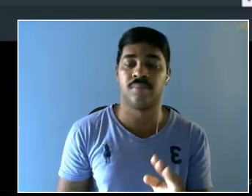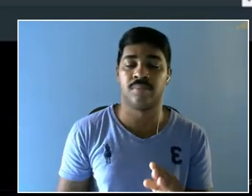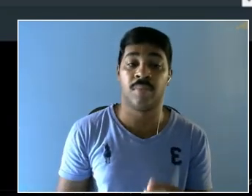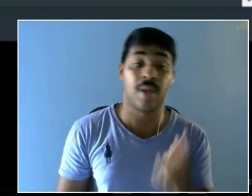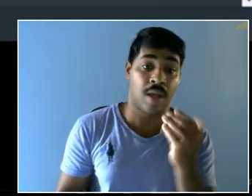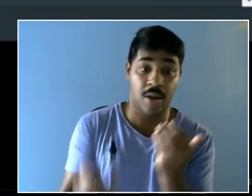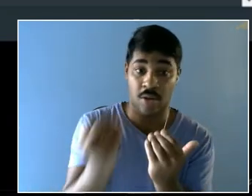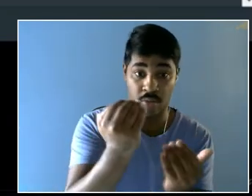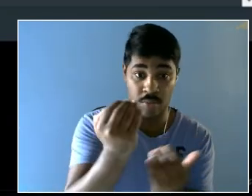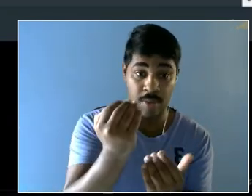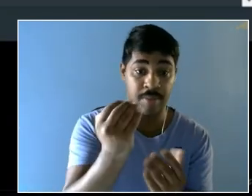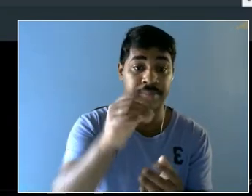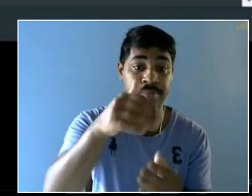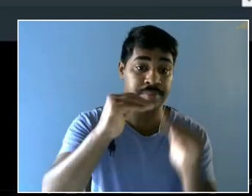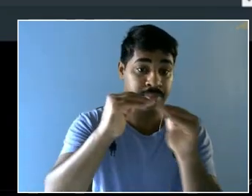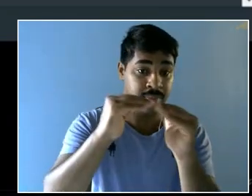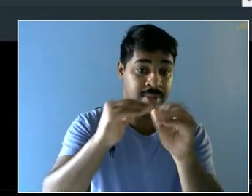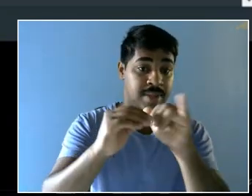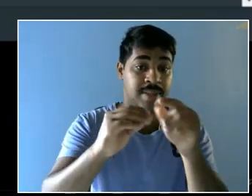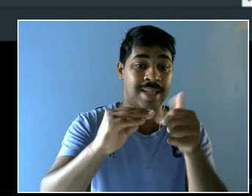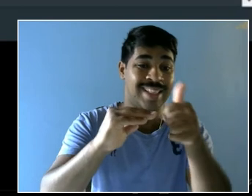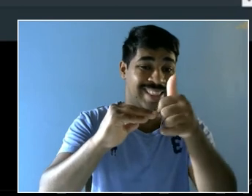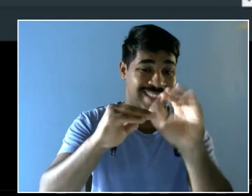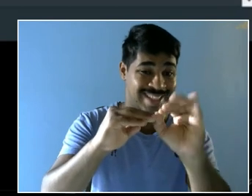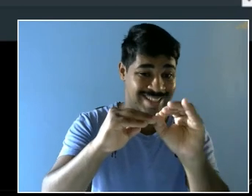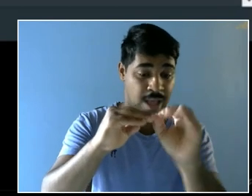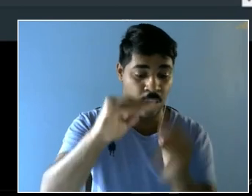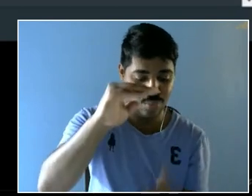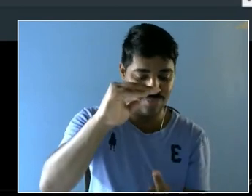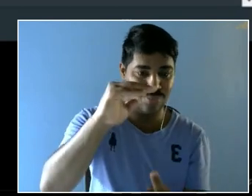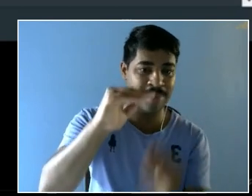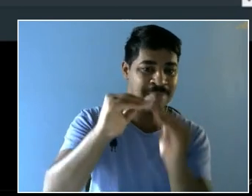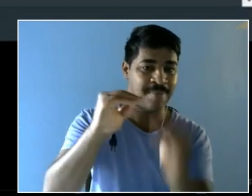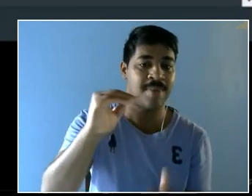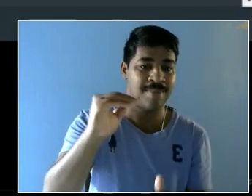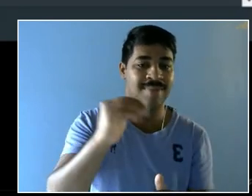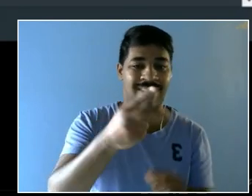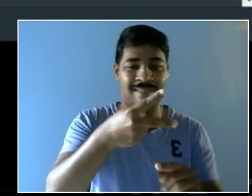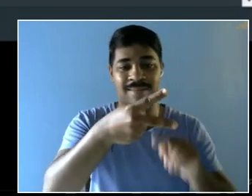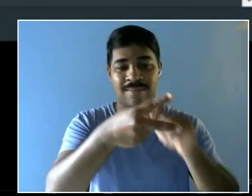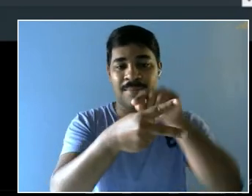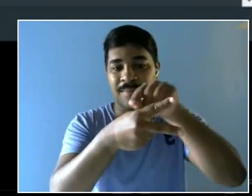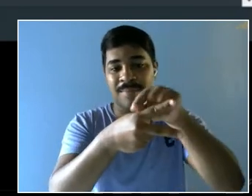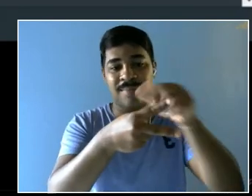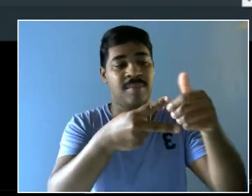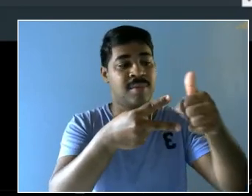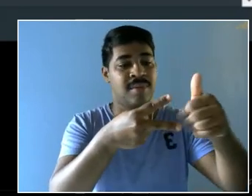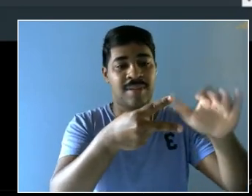é menor do que 10? Agora o teste vale 1. Né? Então, 1 é menor do que 10? É verdadeiro. Então, ele vai